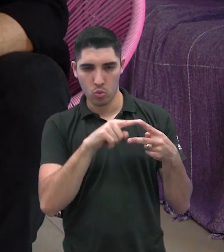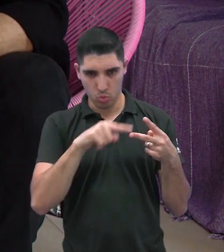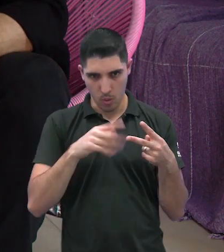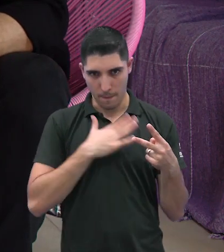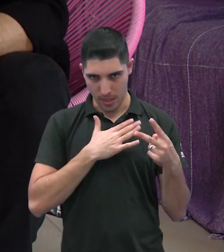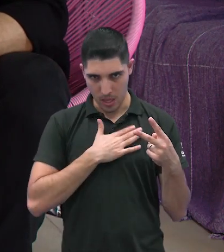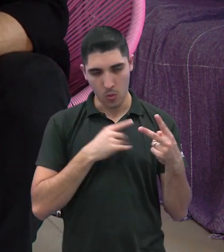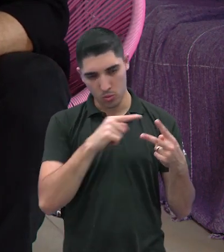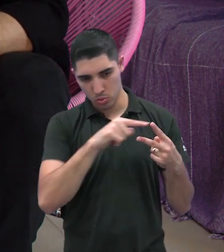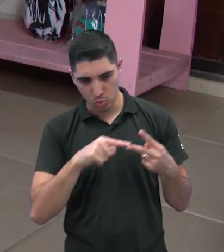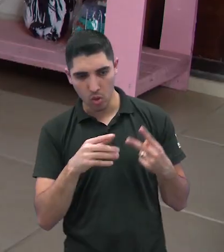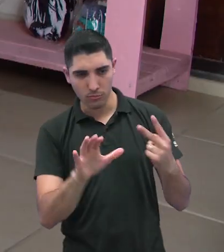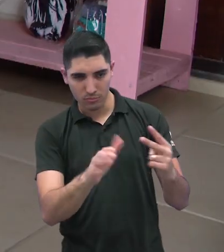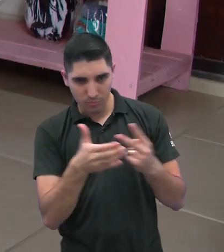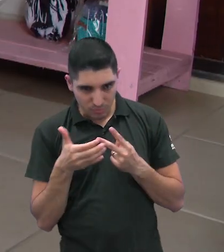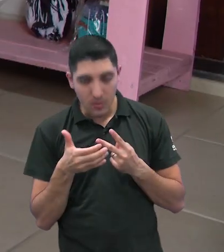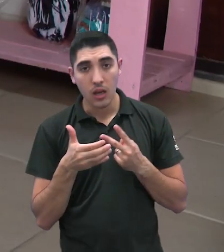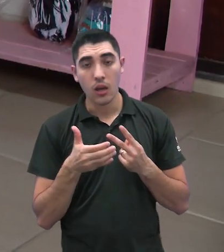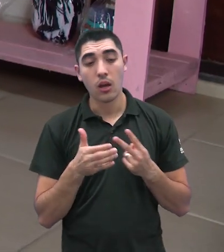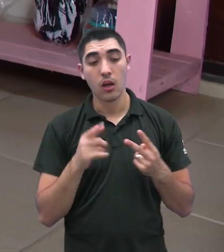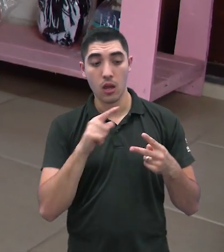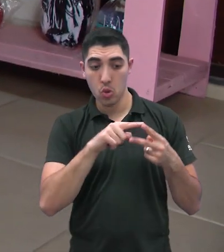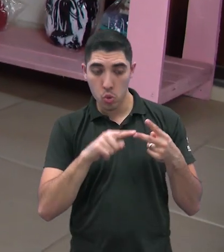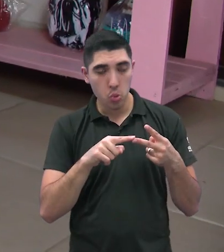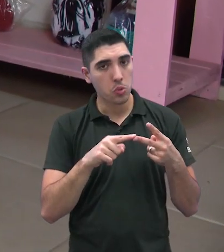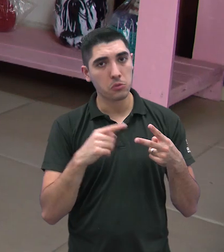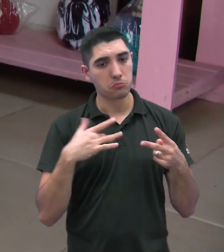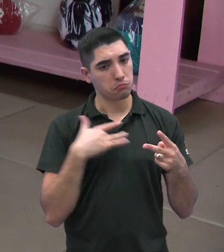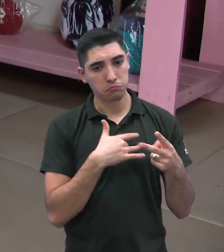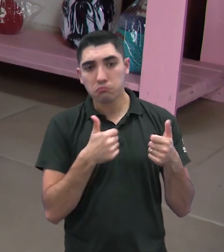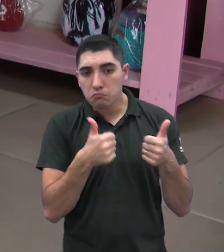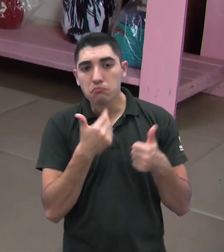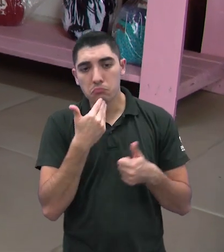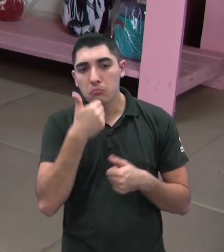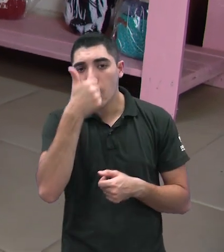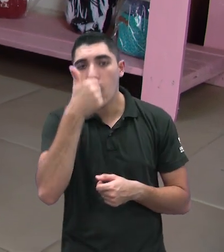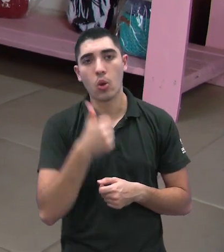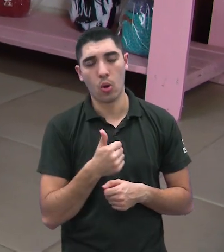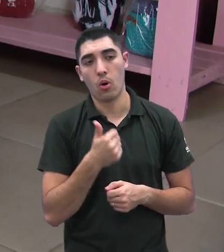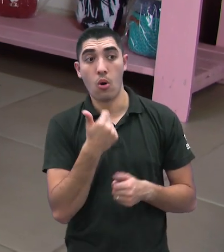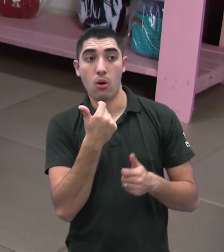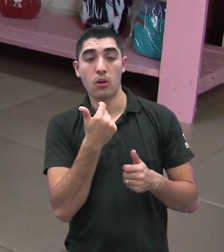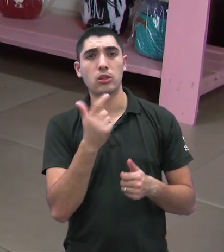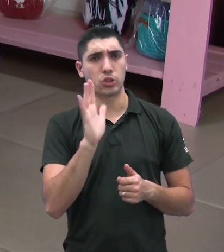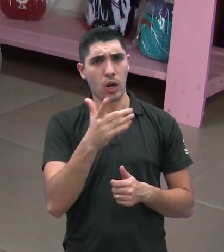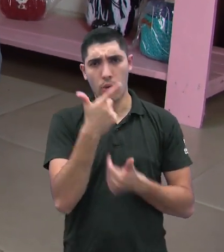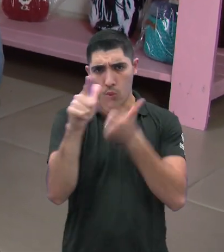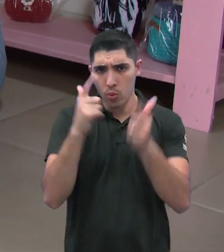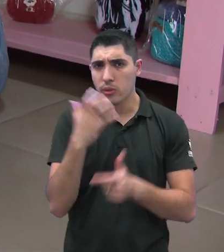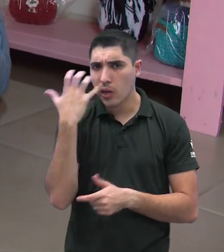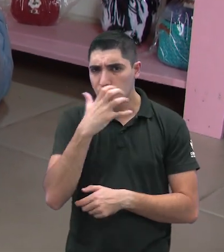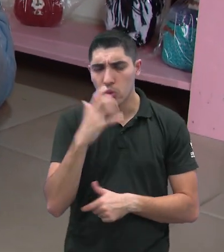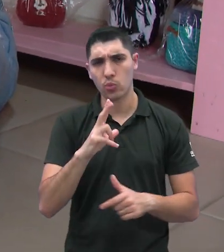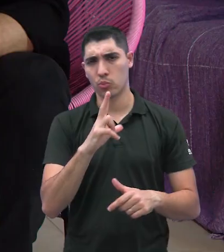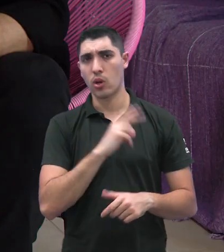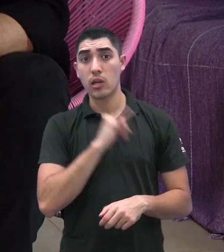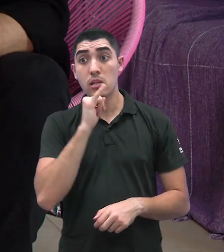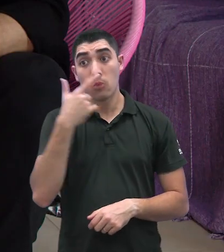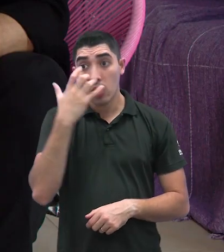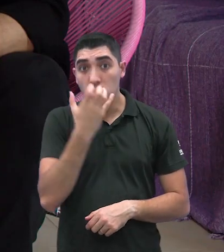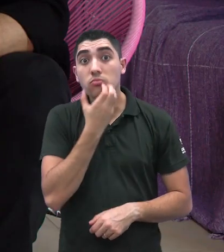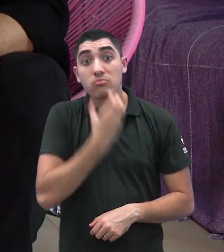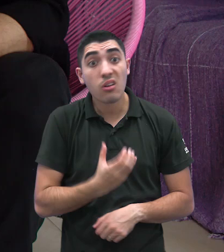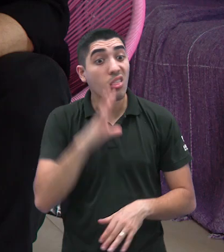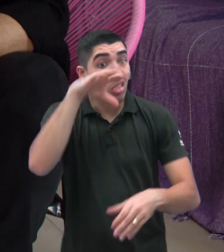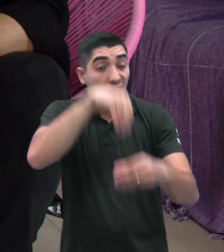recebe aqui de resgate, de doação, os meus eram os que estavam, assim, melhorzinhos. Uma situação mais leve. A gente já pegou cachorro que foi criado Shih